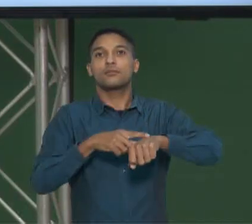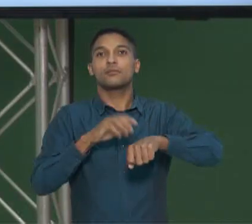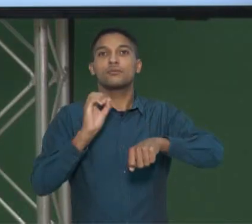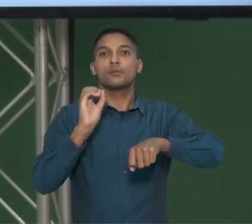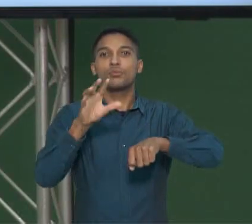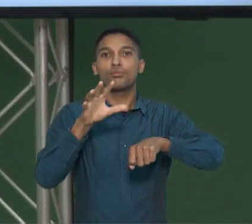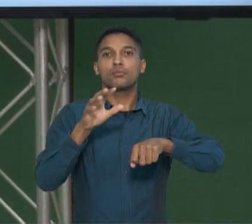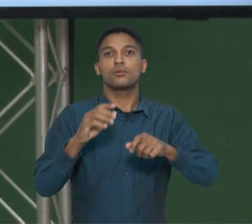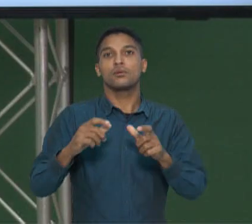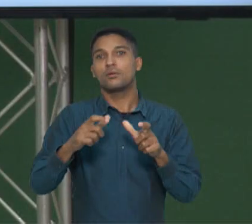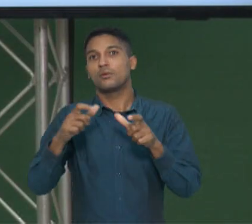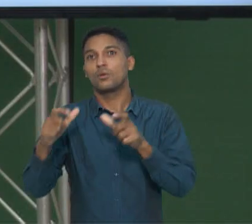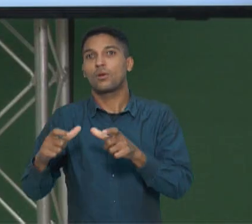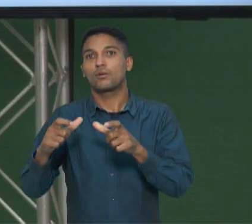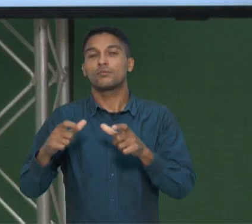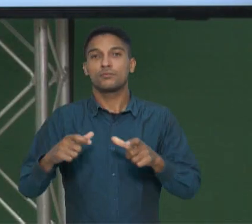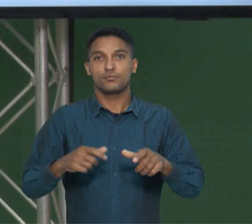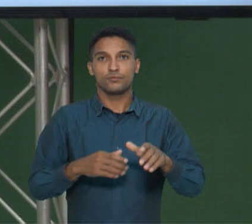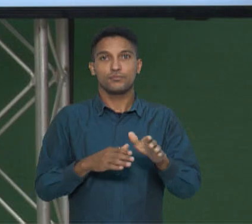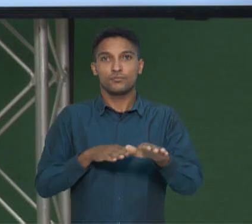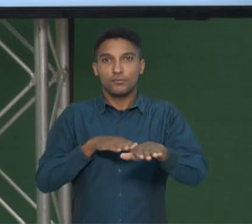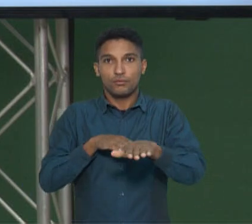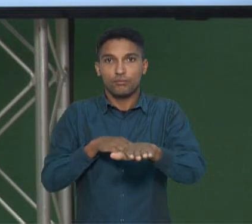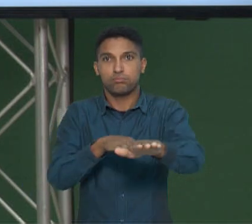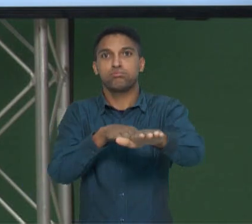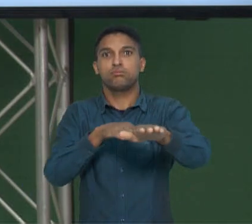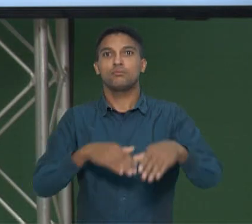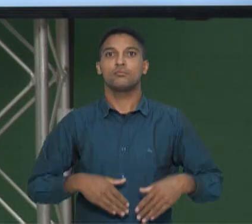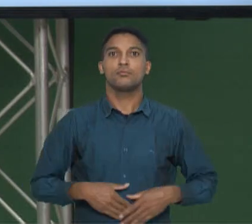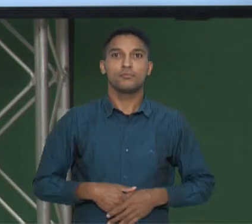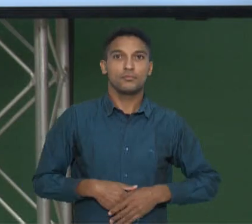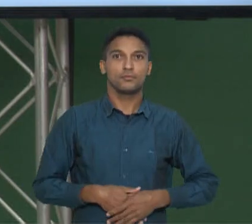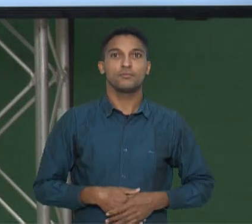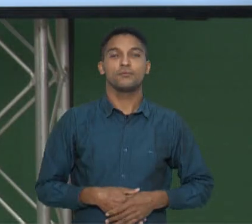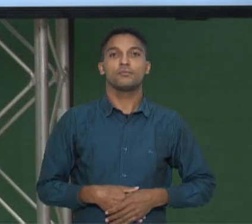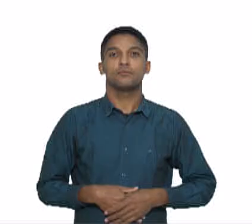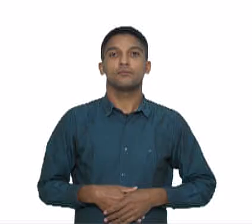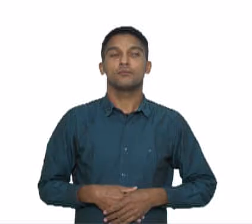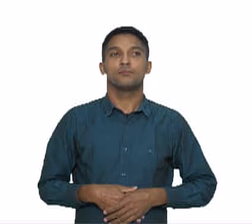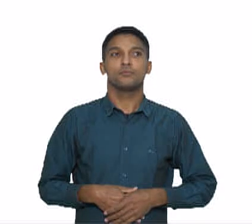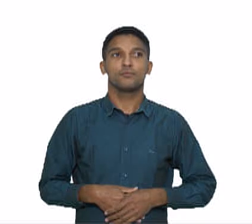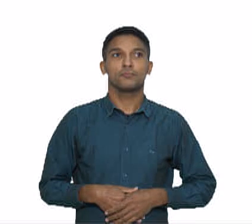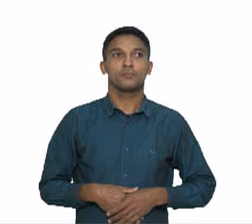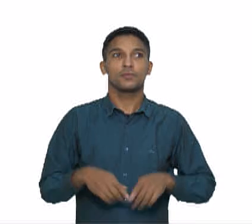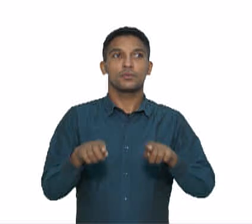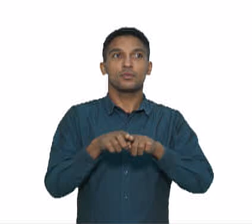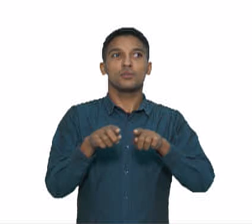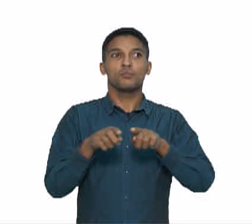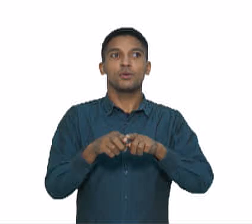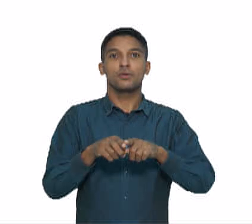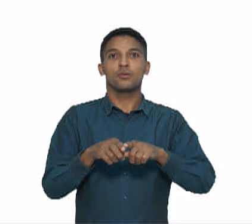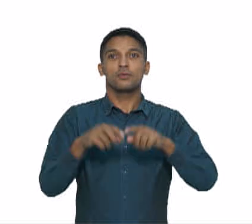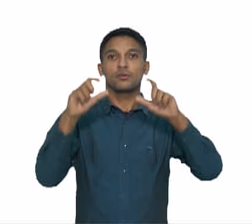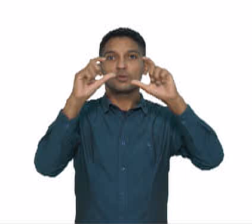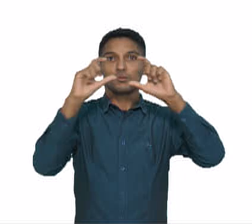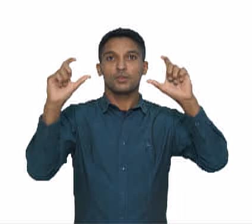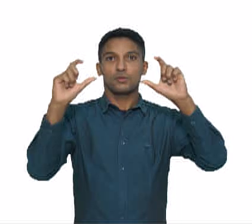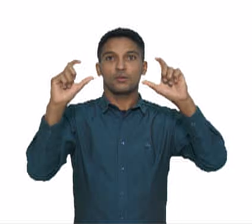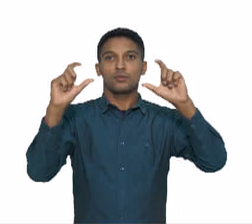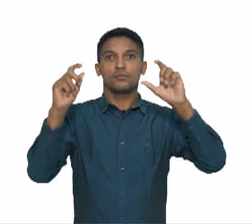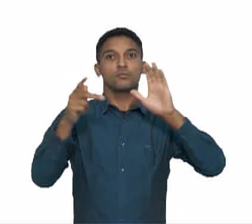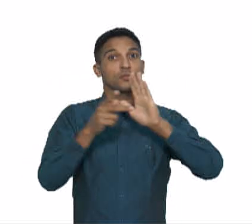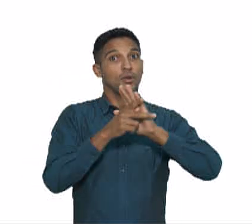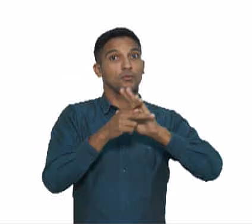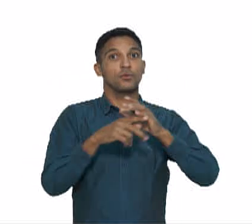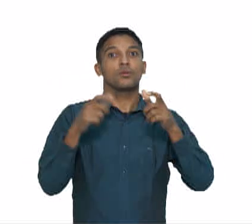apenas utilizando aqui como expressões afirmativas. Tá? Expressões utilizadas no aeroporto, a